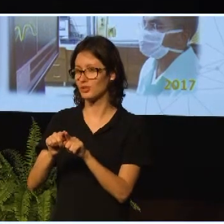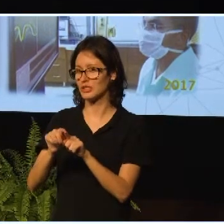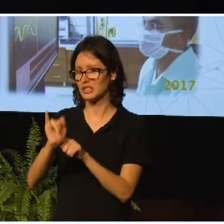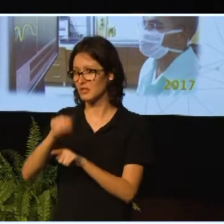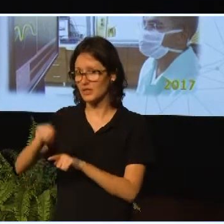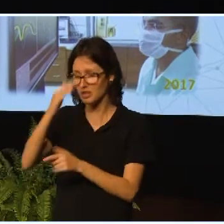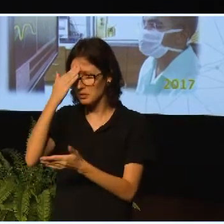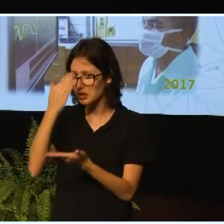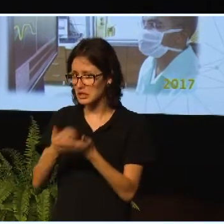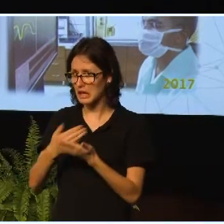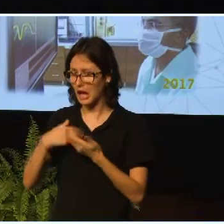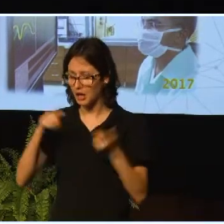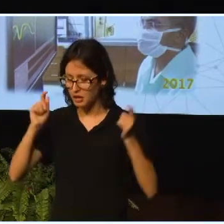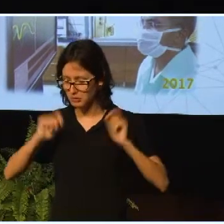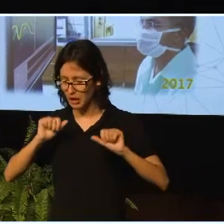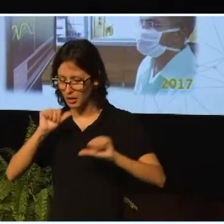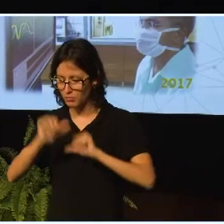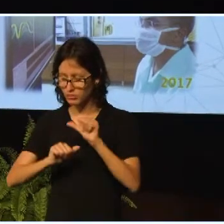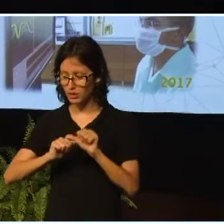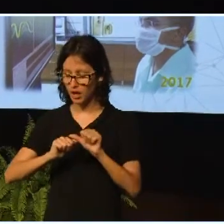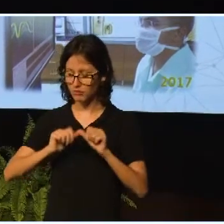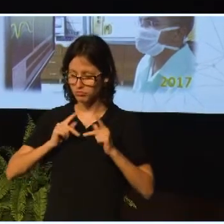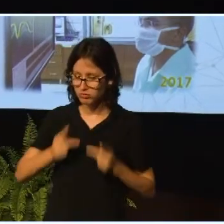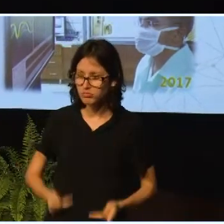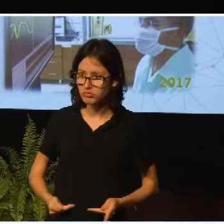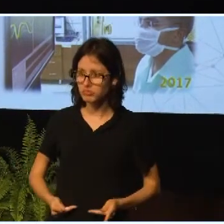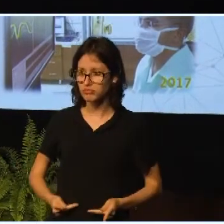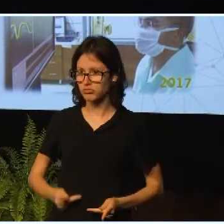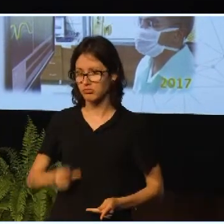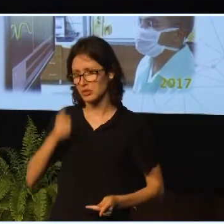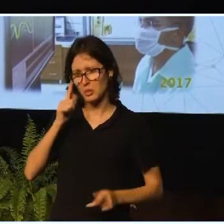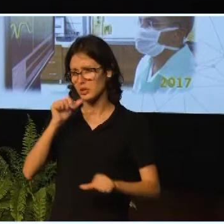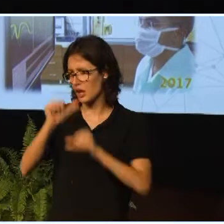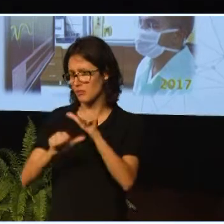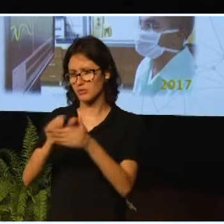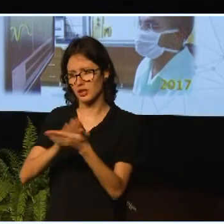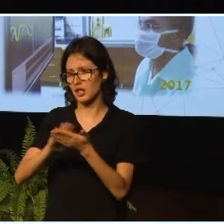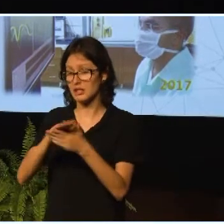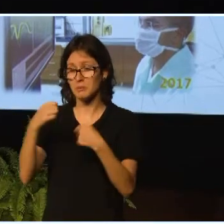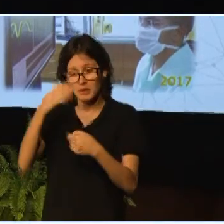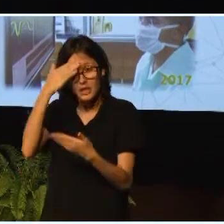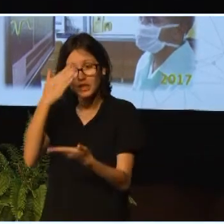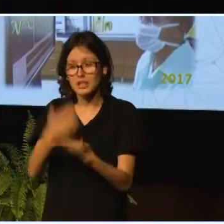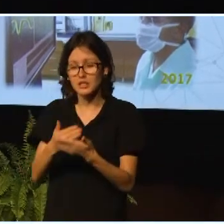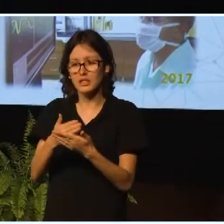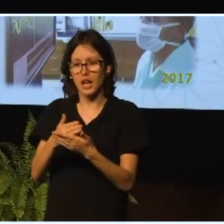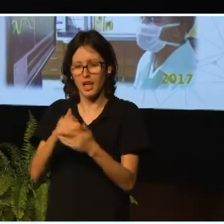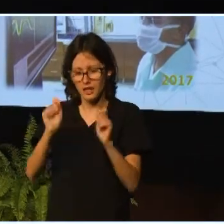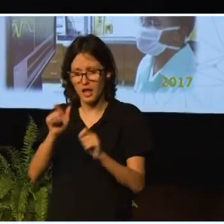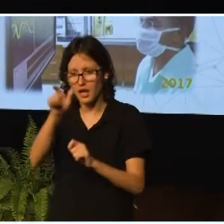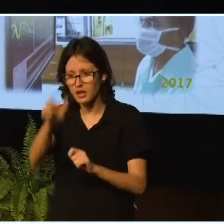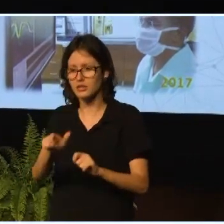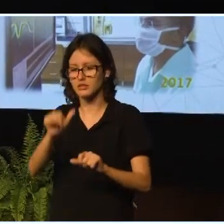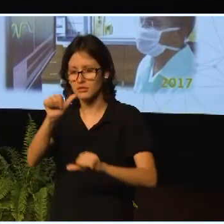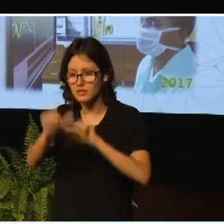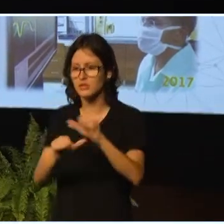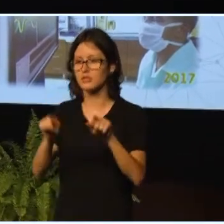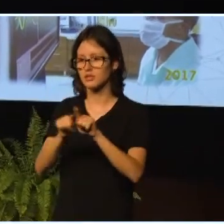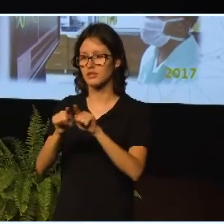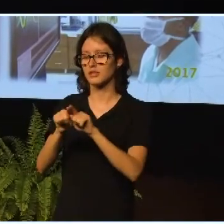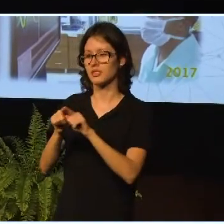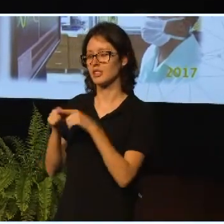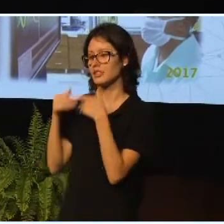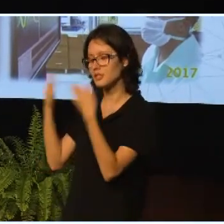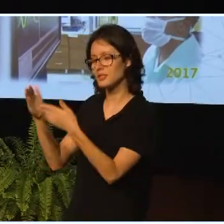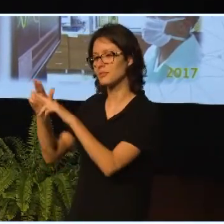você não acreditar que você pode mudar pessoas, você não vai mudar nada no país. Você tem que acreditar e fazer. Então, esse aqui é em homenagem